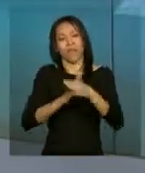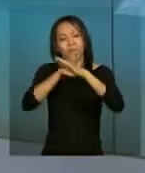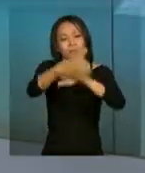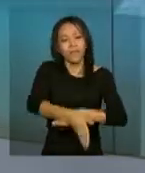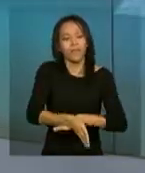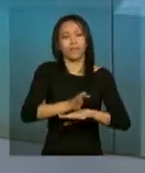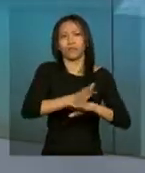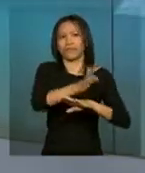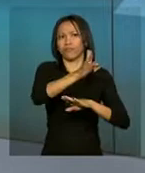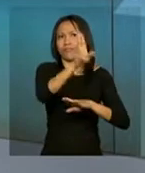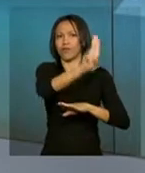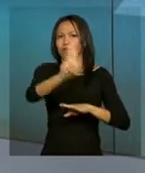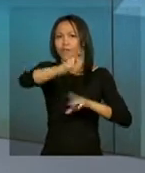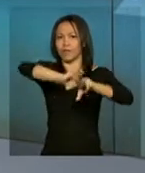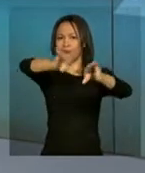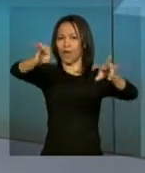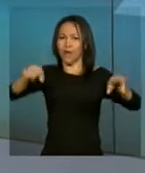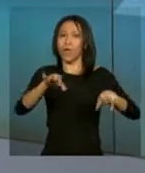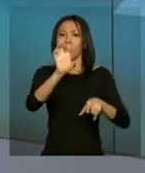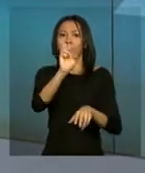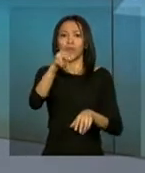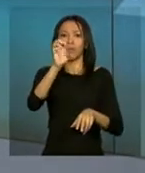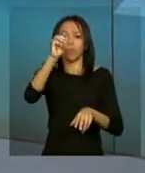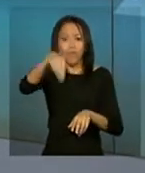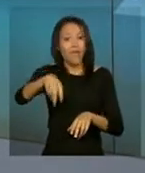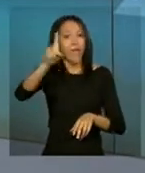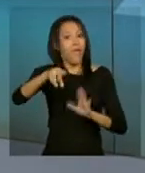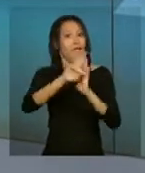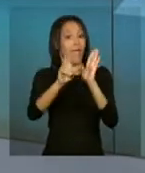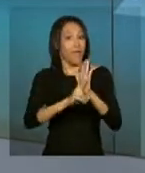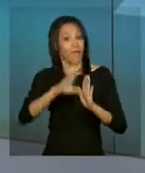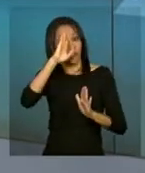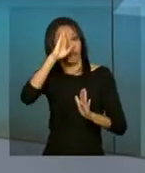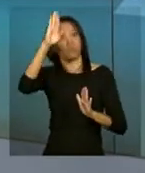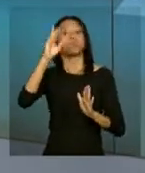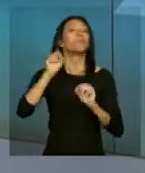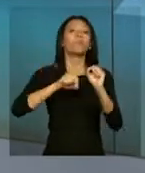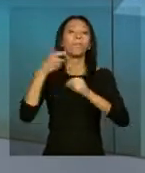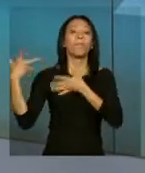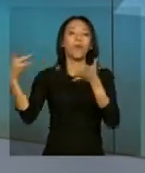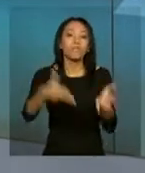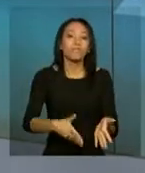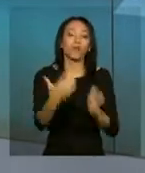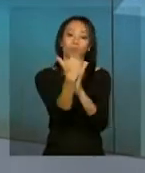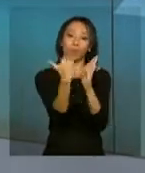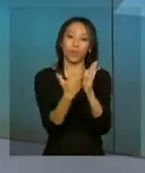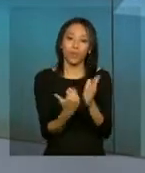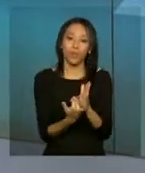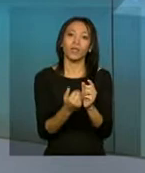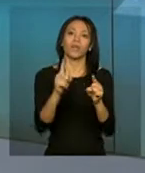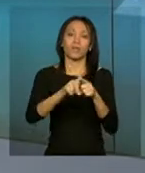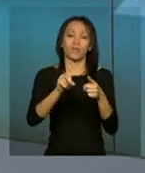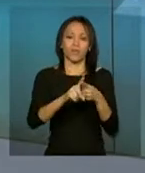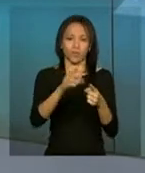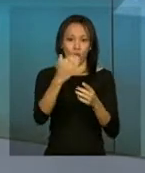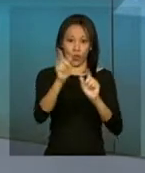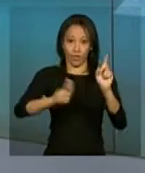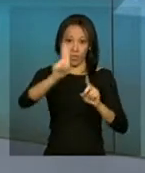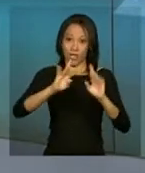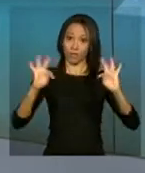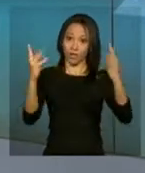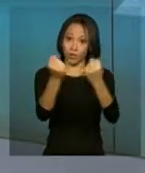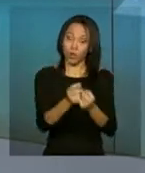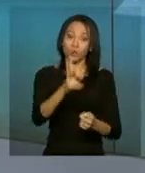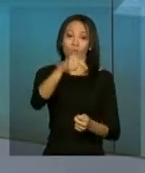às universidades públicas, o Enem é também requisito para a participação dos estudantes nos programas Universidade para Todos, ProUni